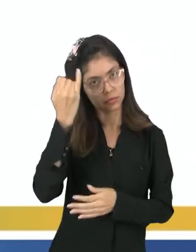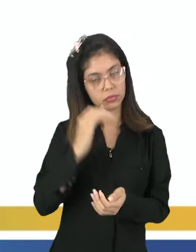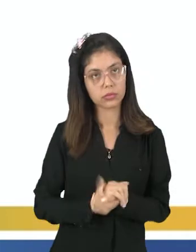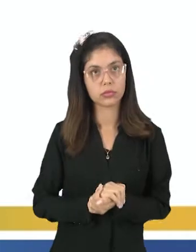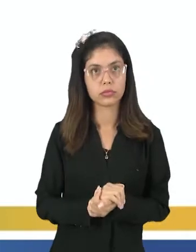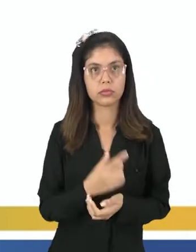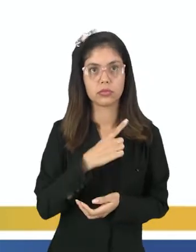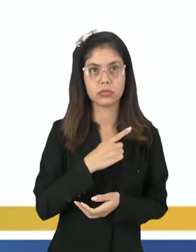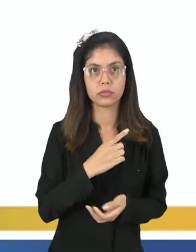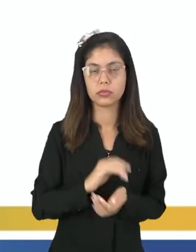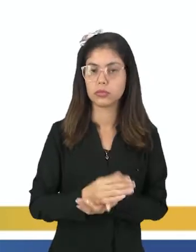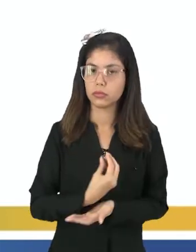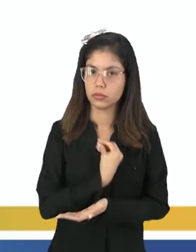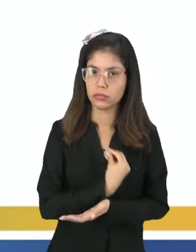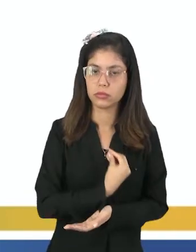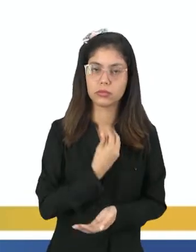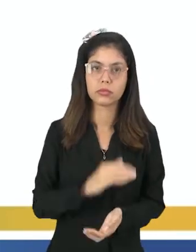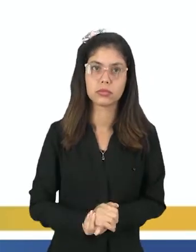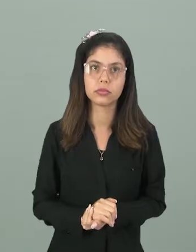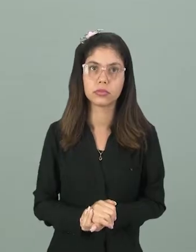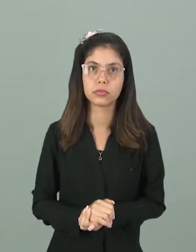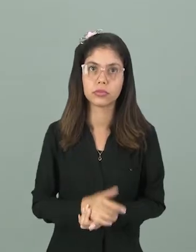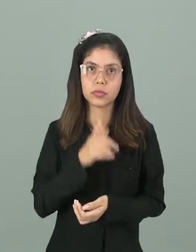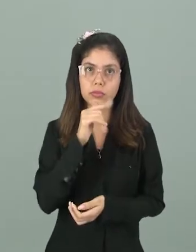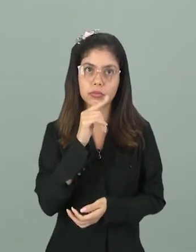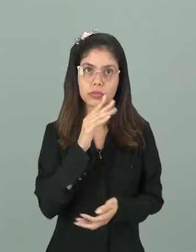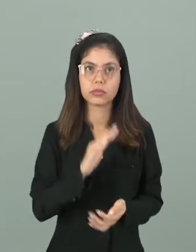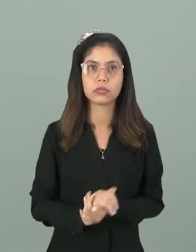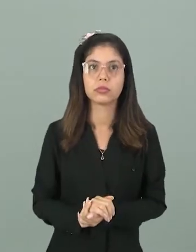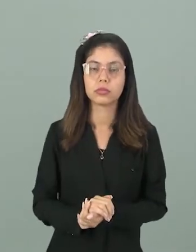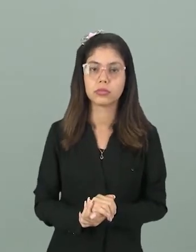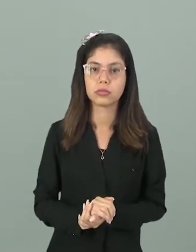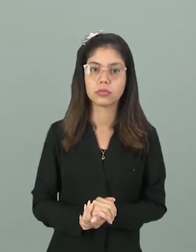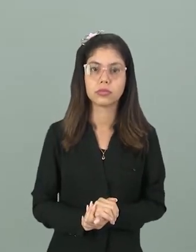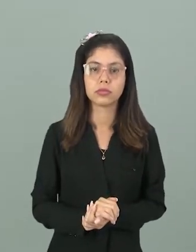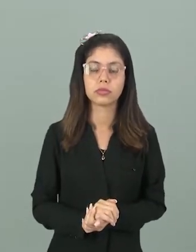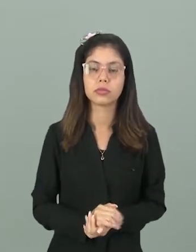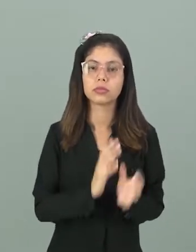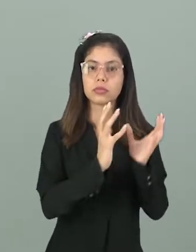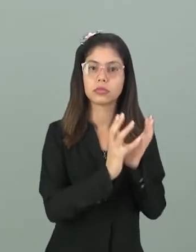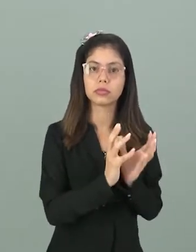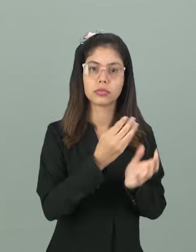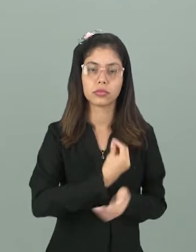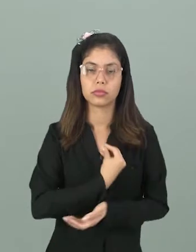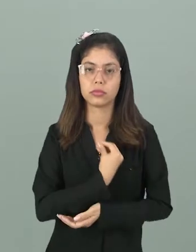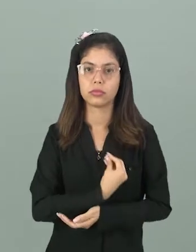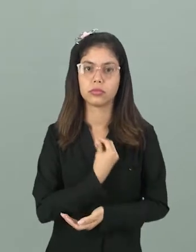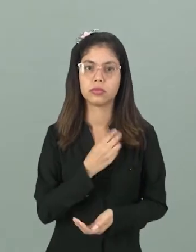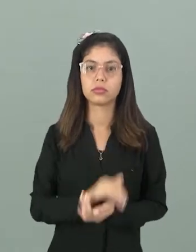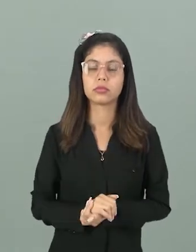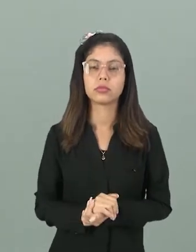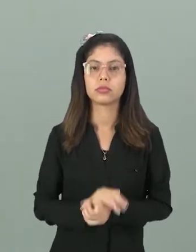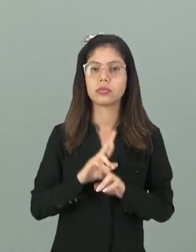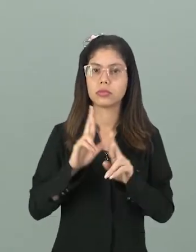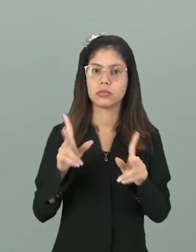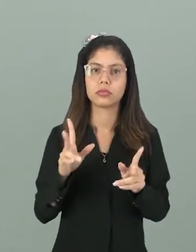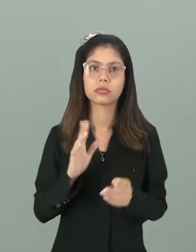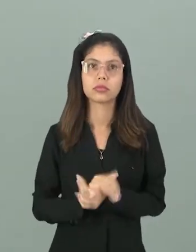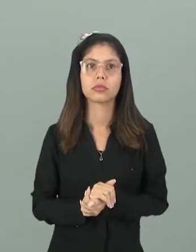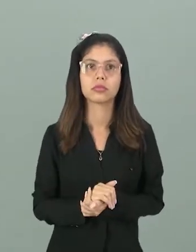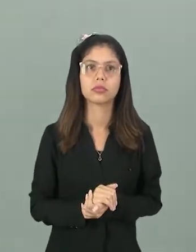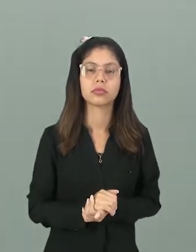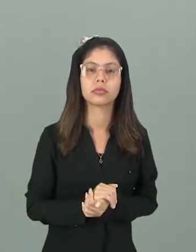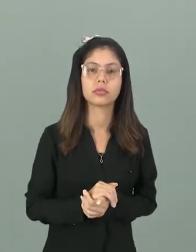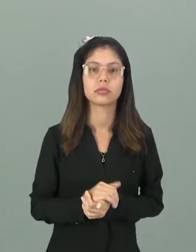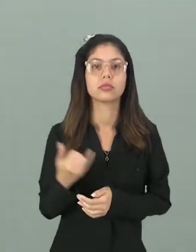imprescindível para a manutenção de vida. Lembrando que a água, quando a gente fala de seres vivos, ela segue alguns critérios. é diferente em relação